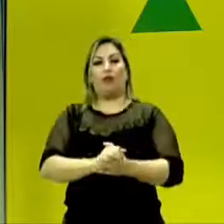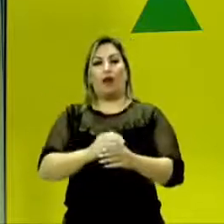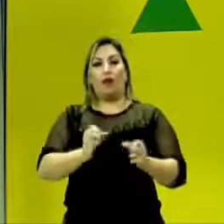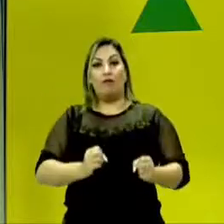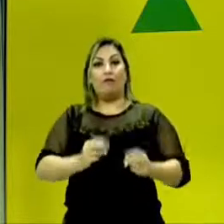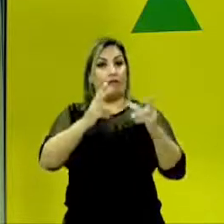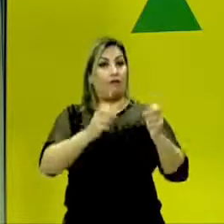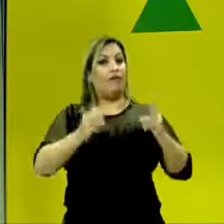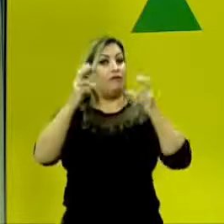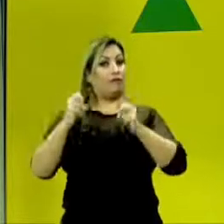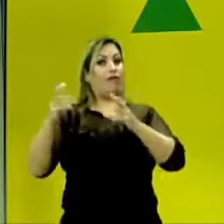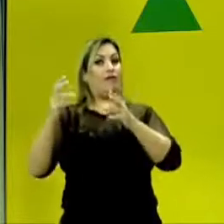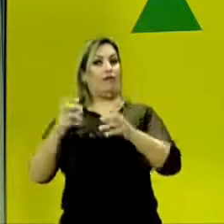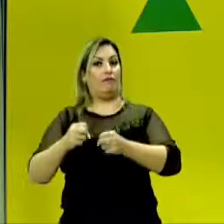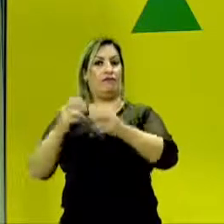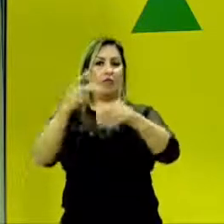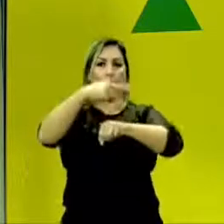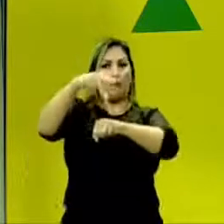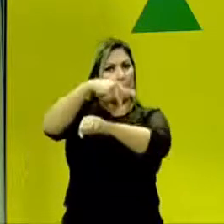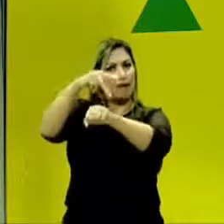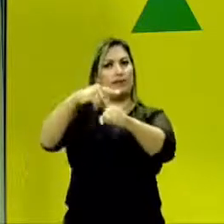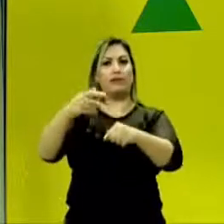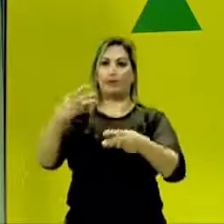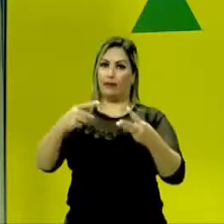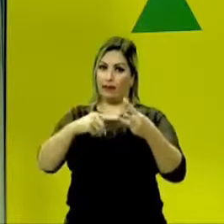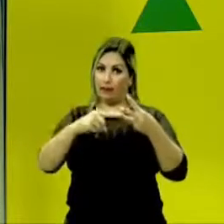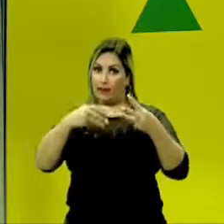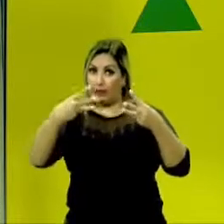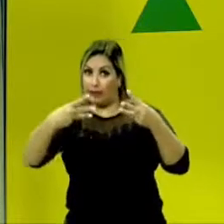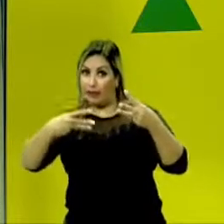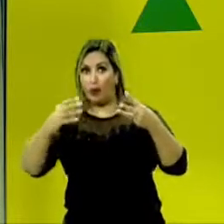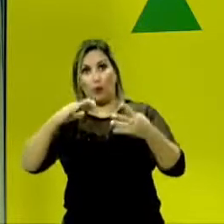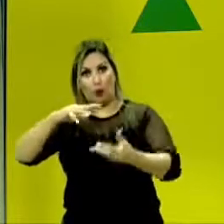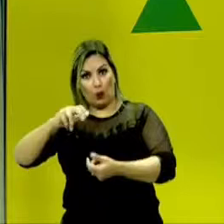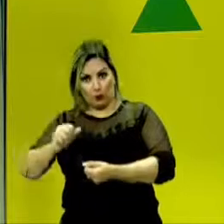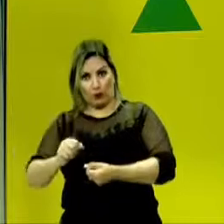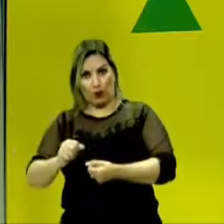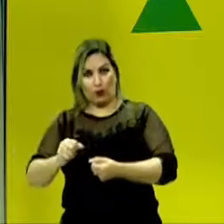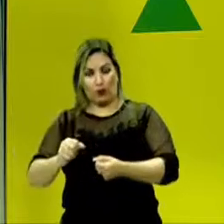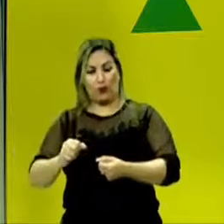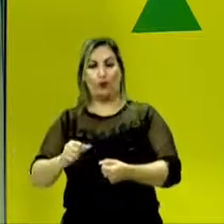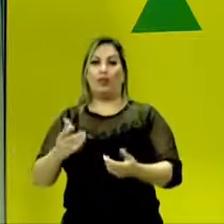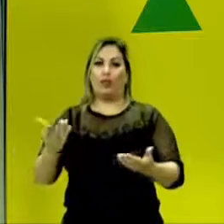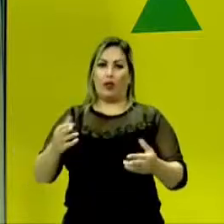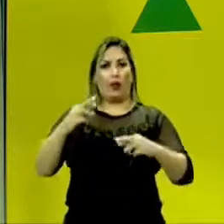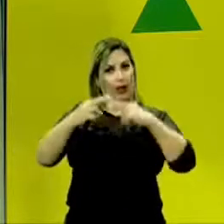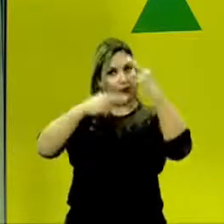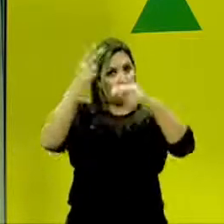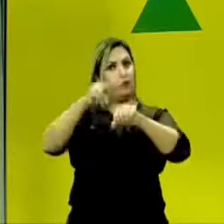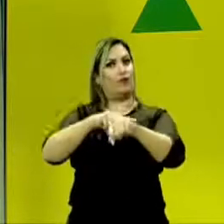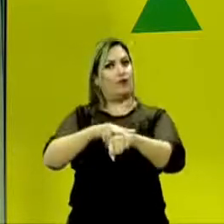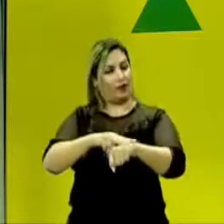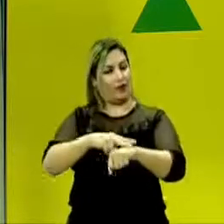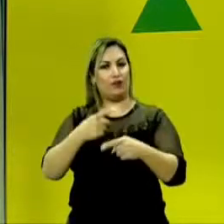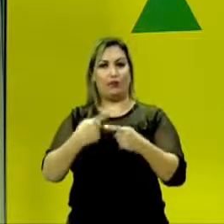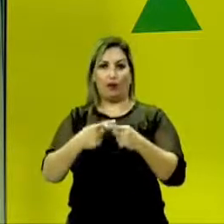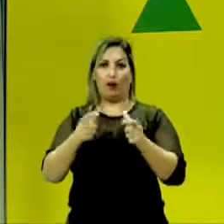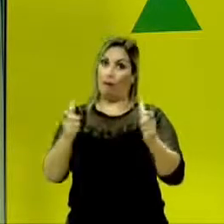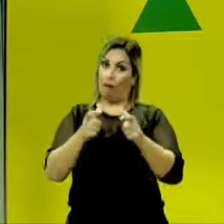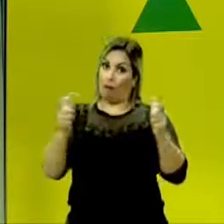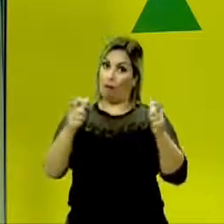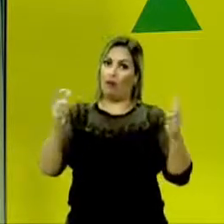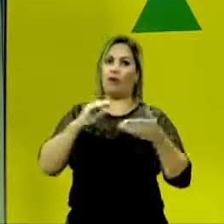essa tecnologia para os países de terceiro mundo. Então, isso é chamado de Revolução Verde, porque